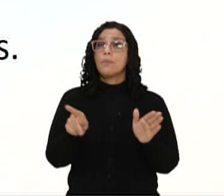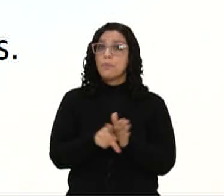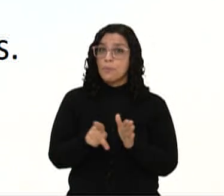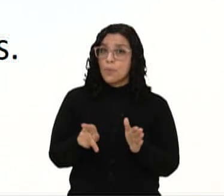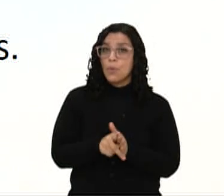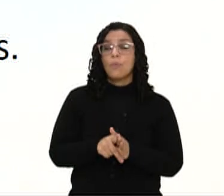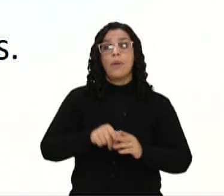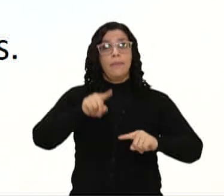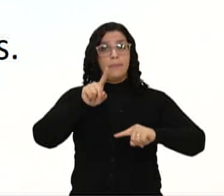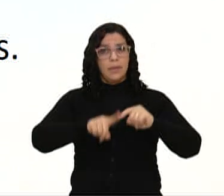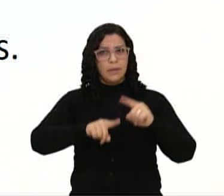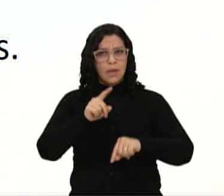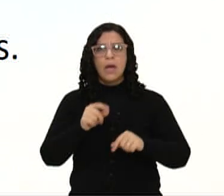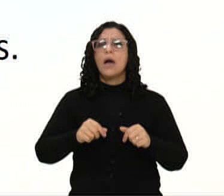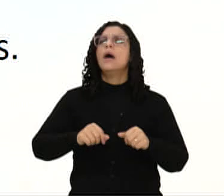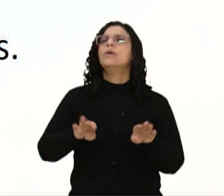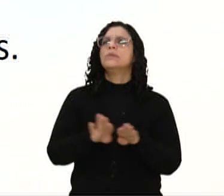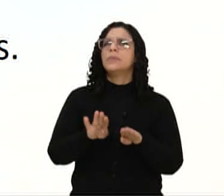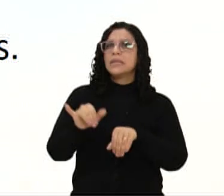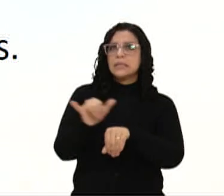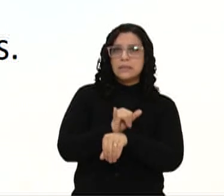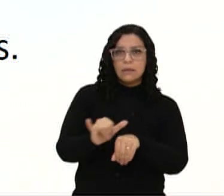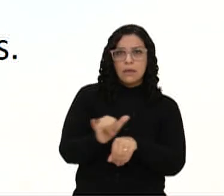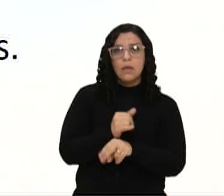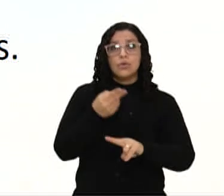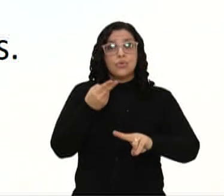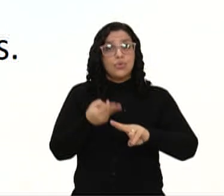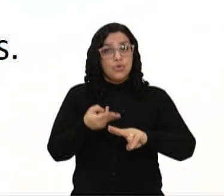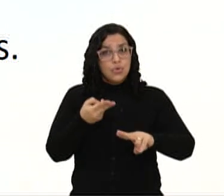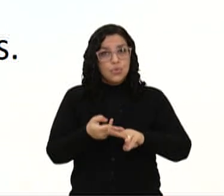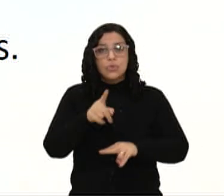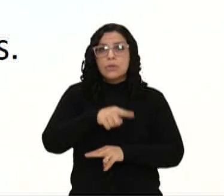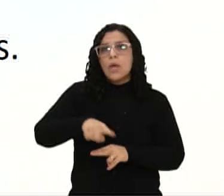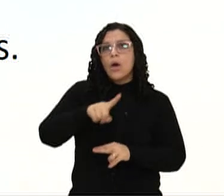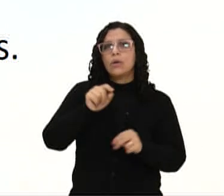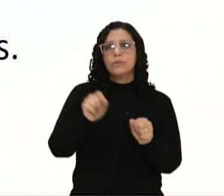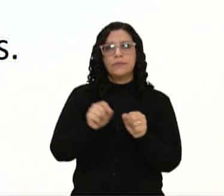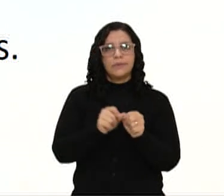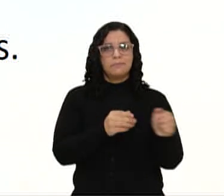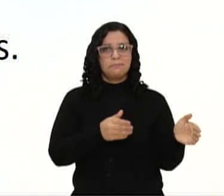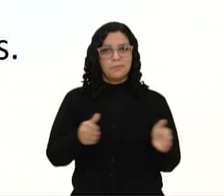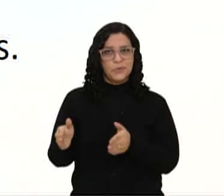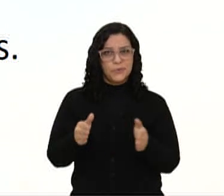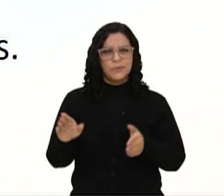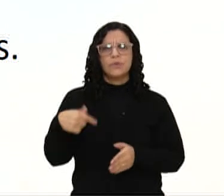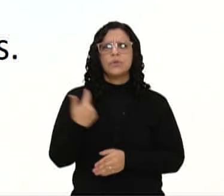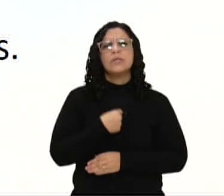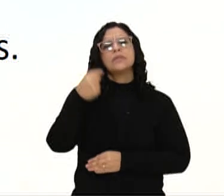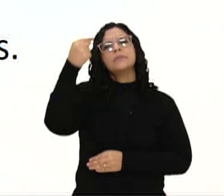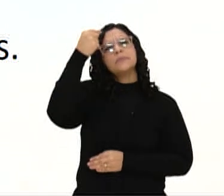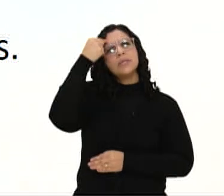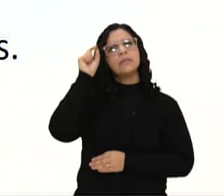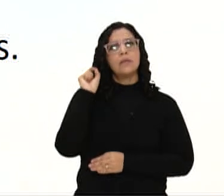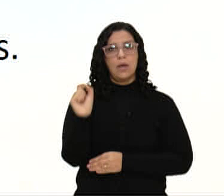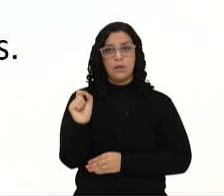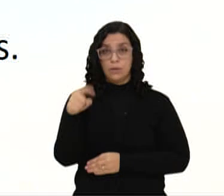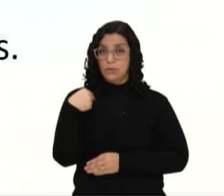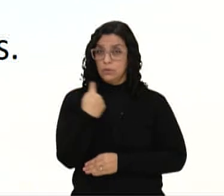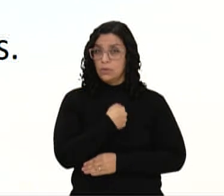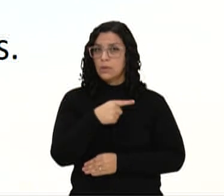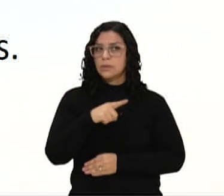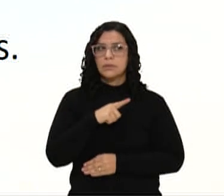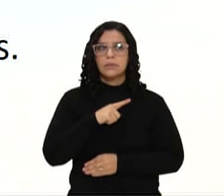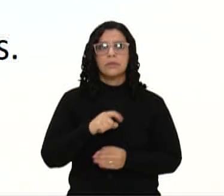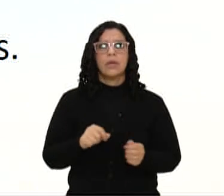fato instrumentos, ferramentas e utensílios utilizados na produção. Então, o que a gente tem que pensar? Nós temos